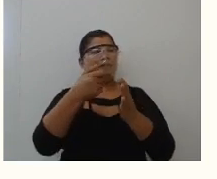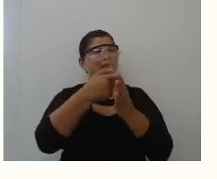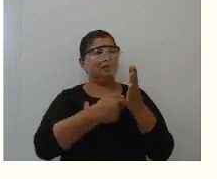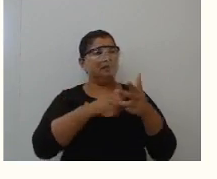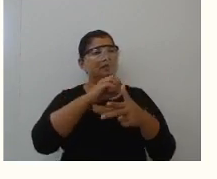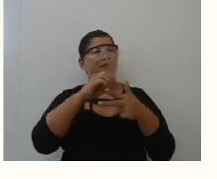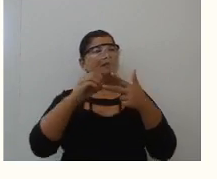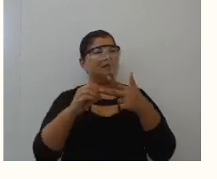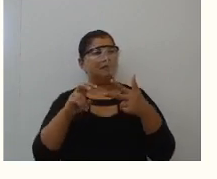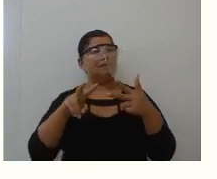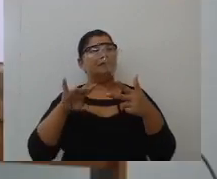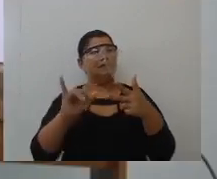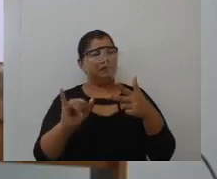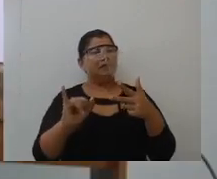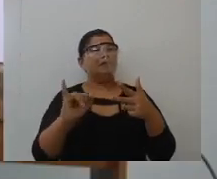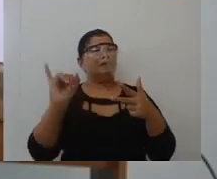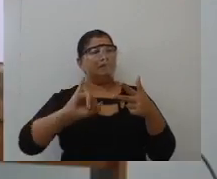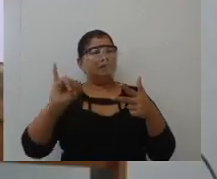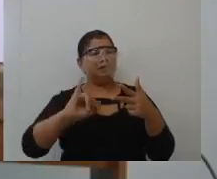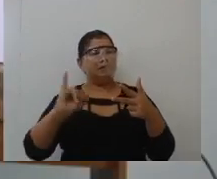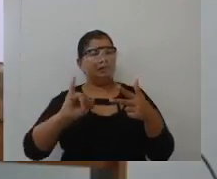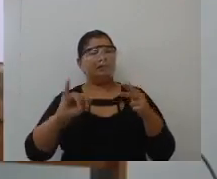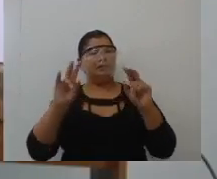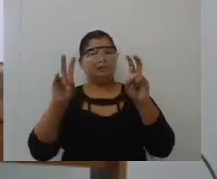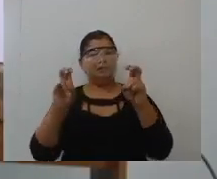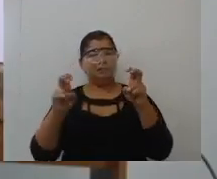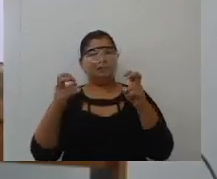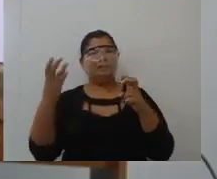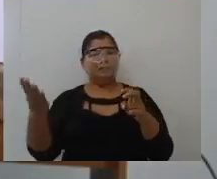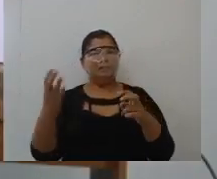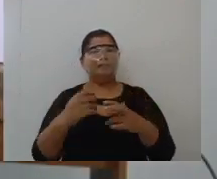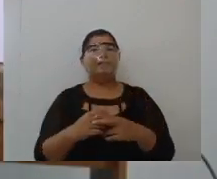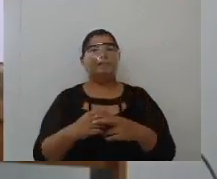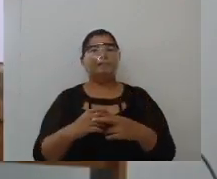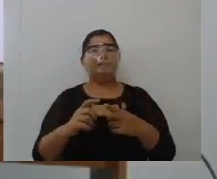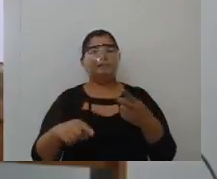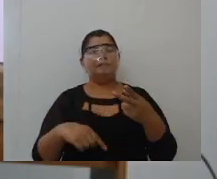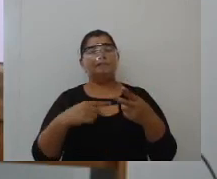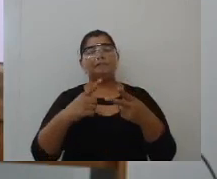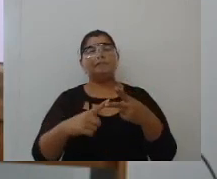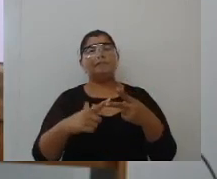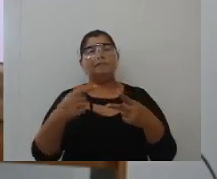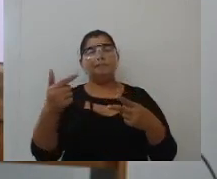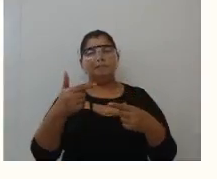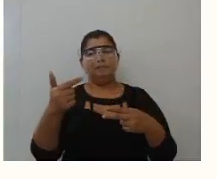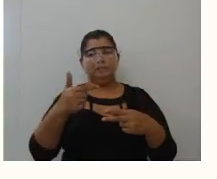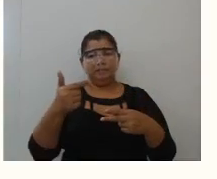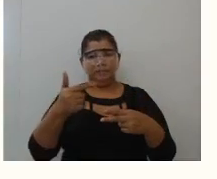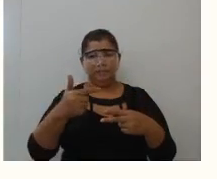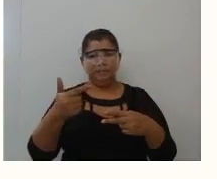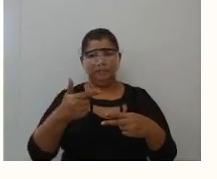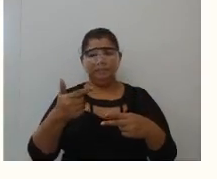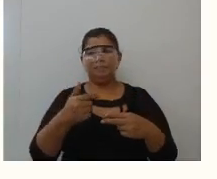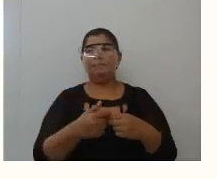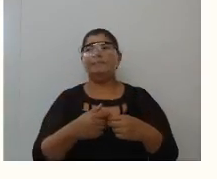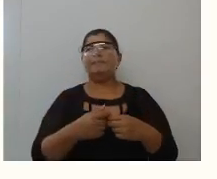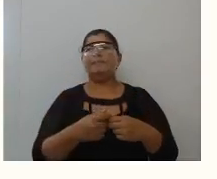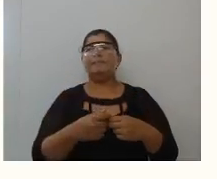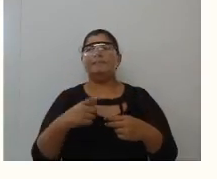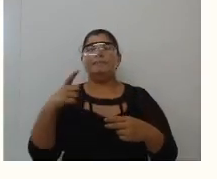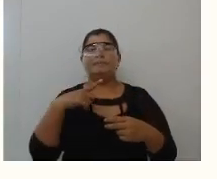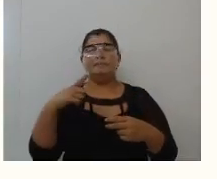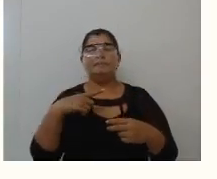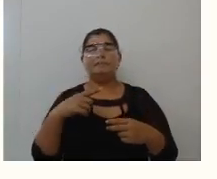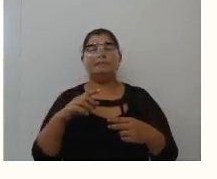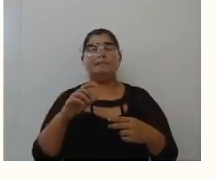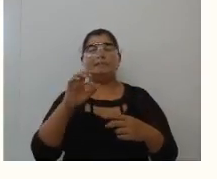hein? Redação para o Enem ainda hoje sobre esse assunto. Questão de número 2, para a gente não perder tempo. Vamos embora. Tenho aqui, ó,